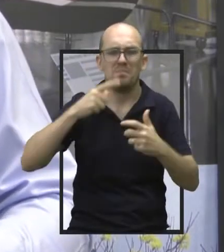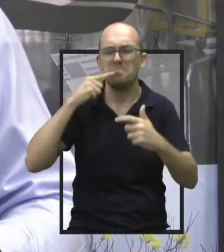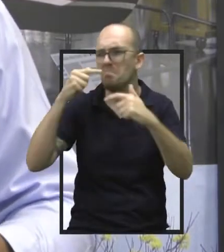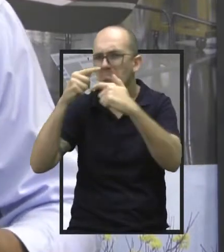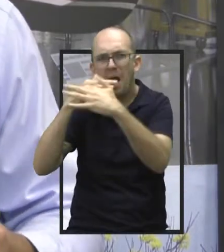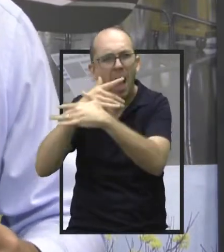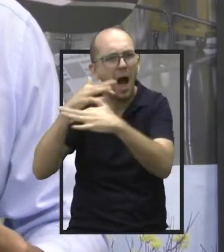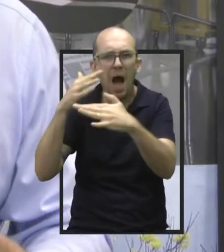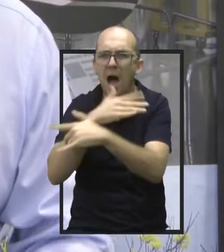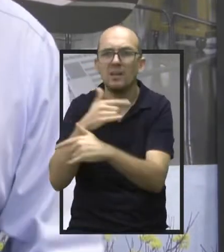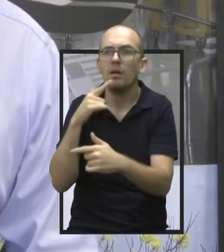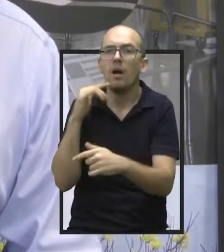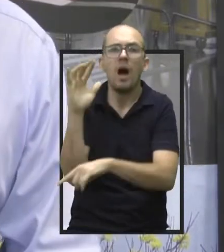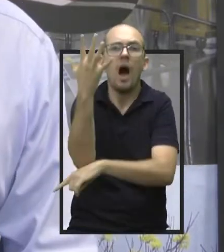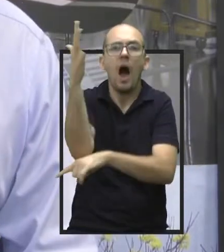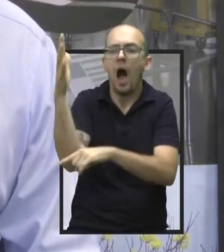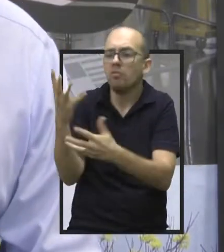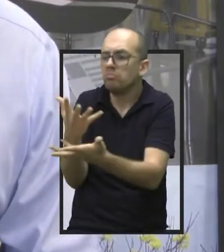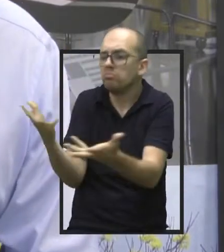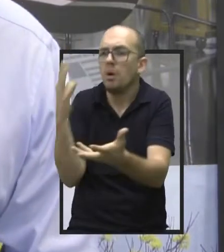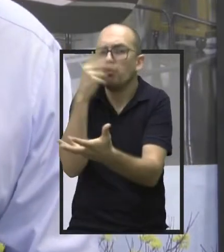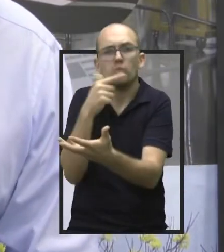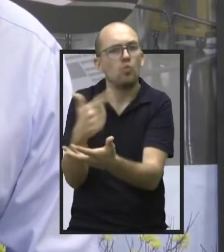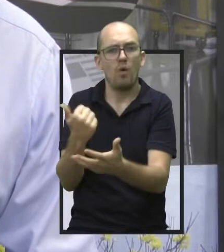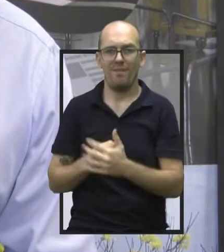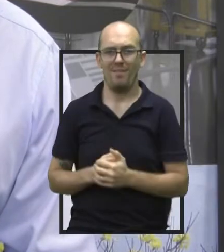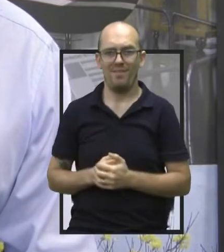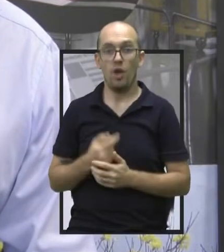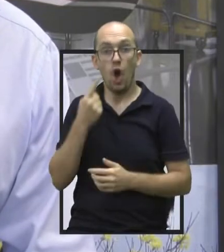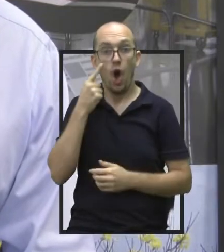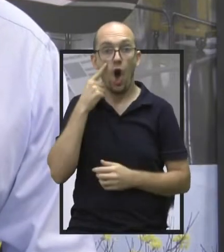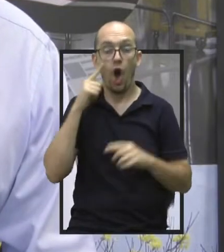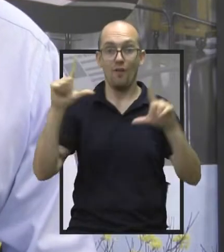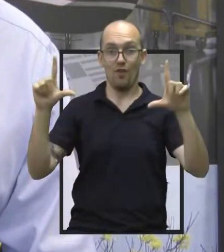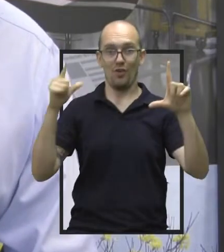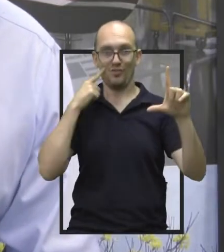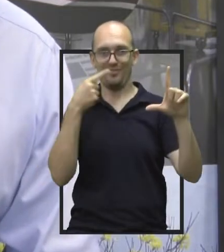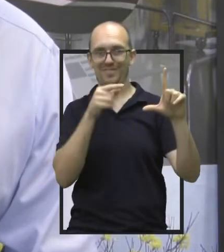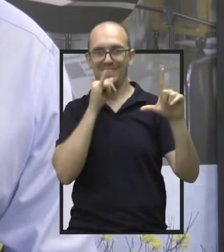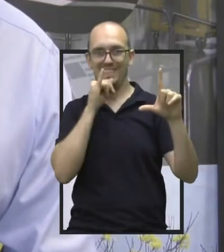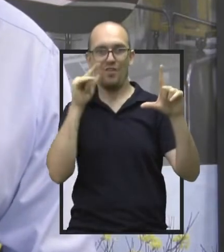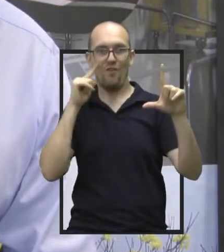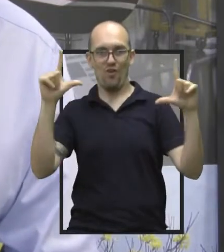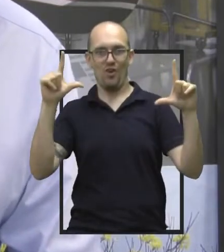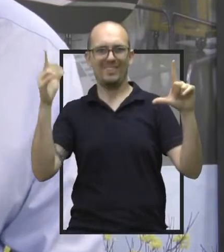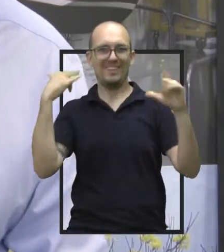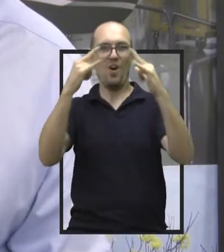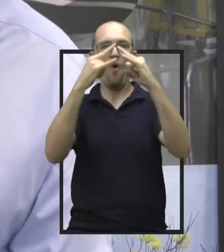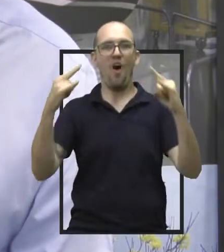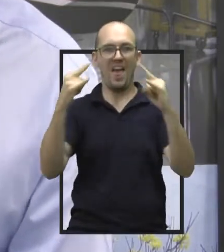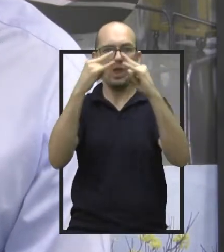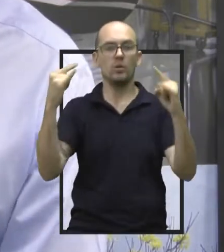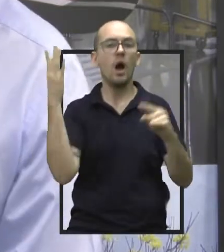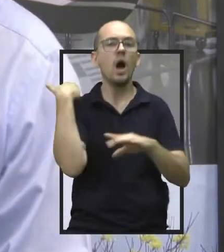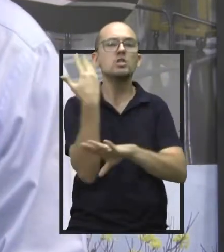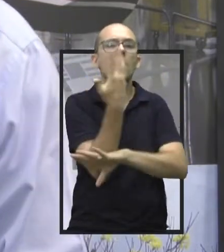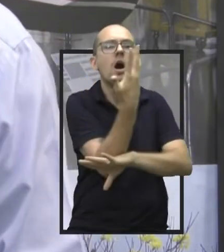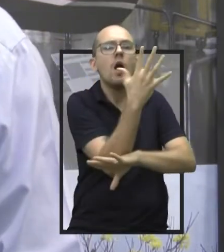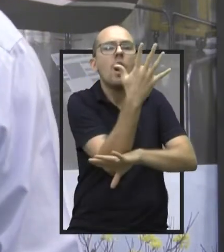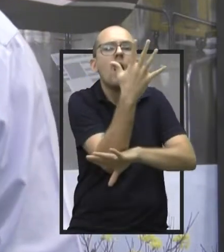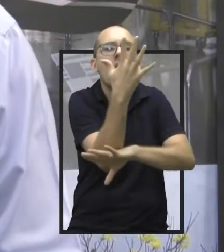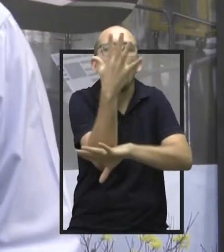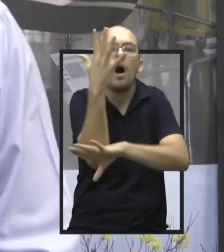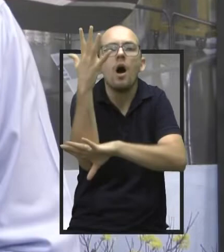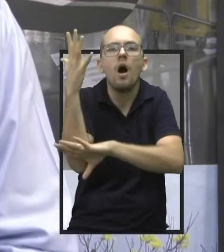praças que não tem um paisagismo. A gente vê atrás de você aí, ó, a foto do Coreto. Olha o paisagismo que se tinha em Roda do Coreto. Vá